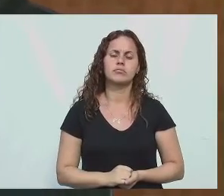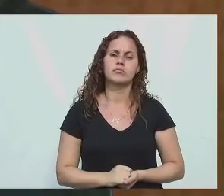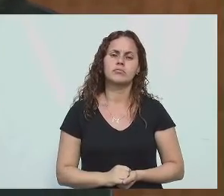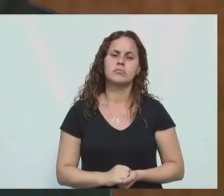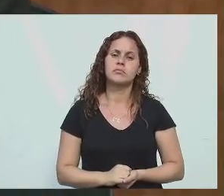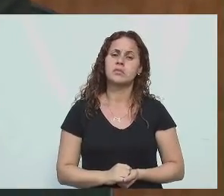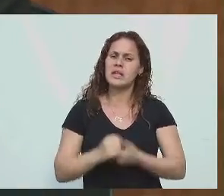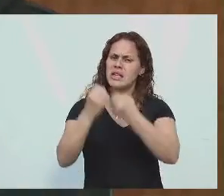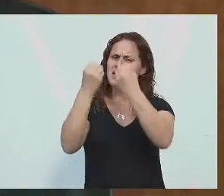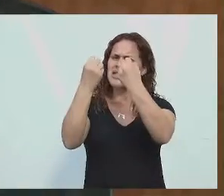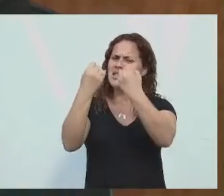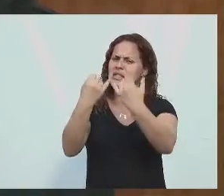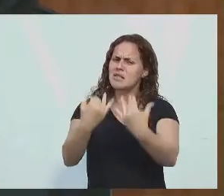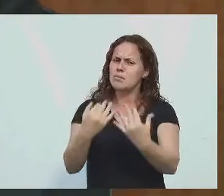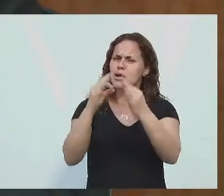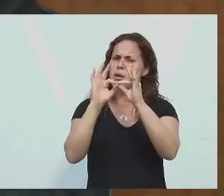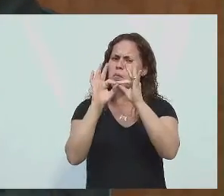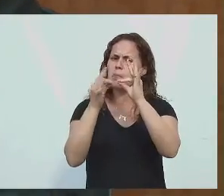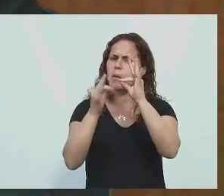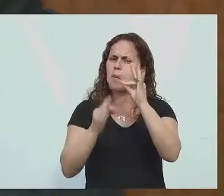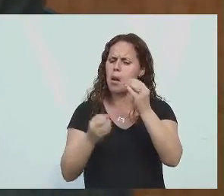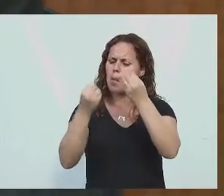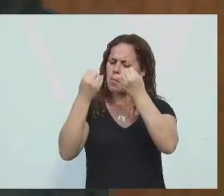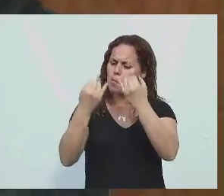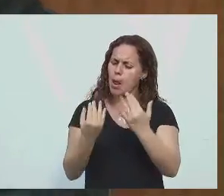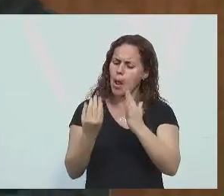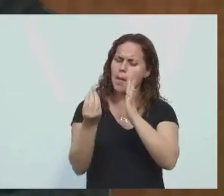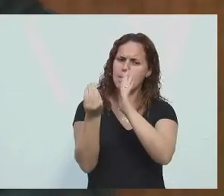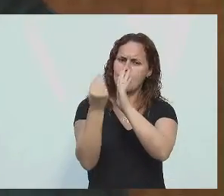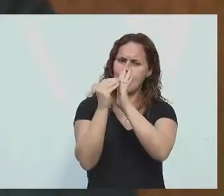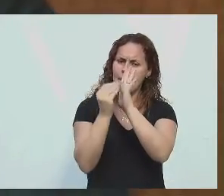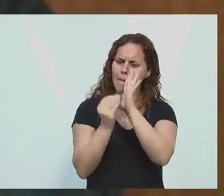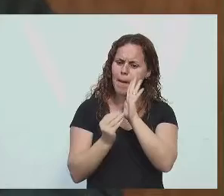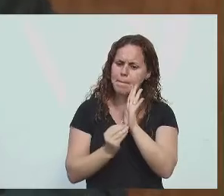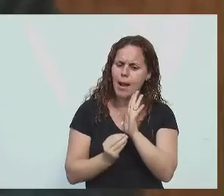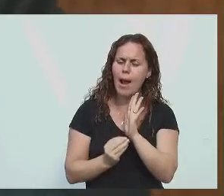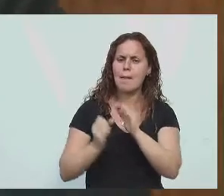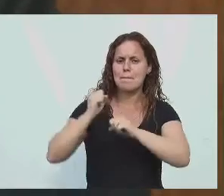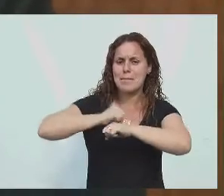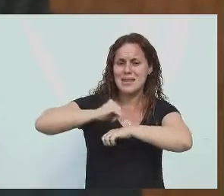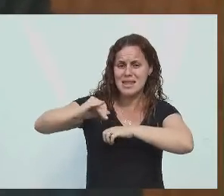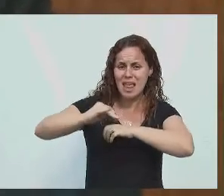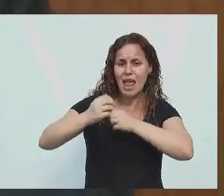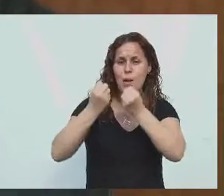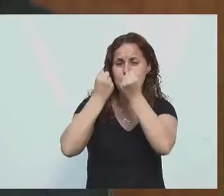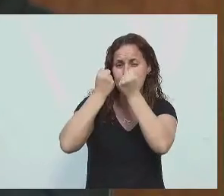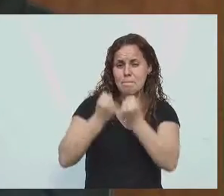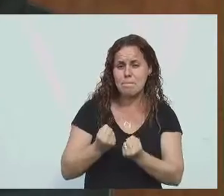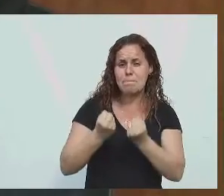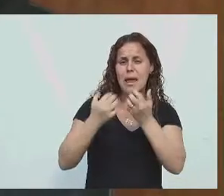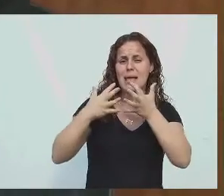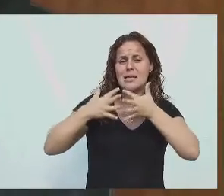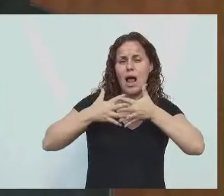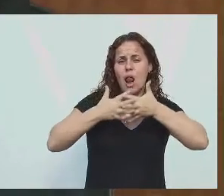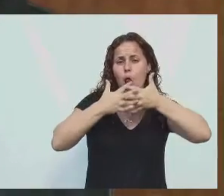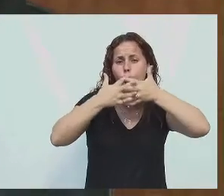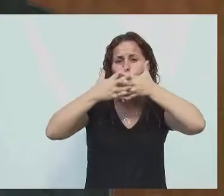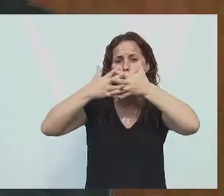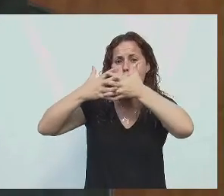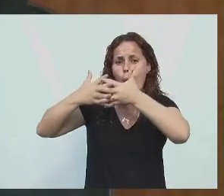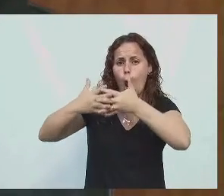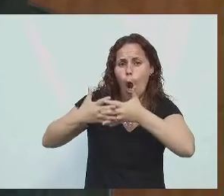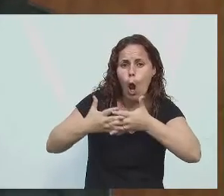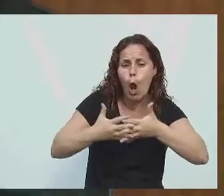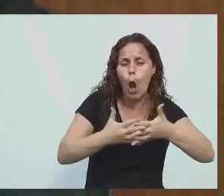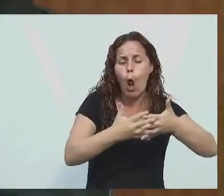exatamente falando a respeito dessa questão desse transporte de minério, carga pesada, passando aqui dentro da cidade,